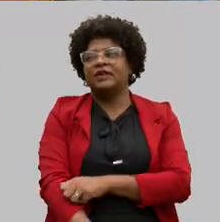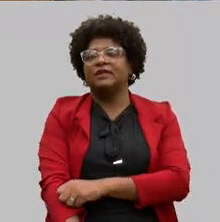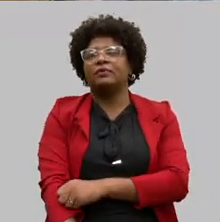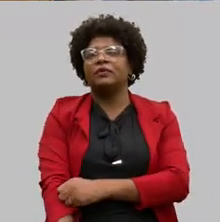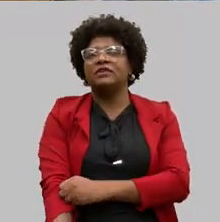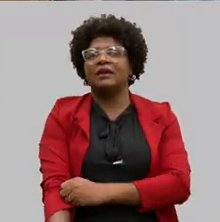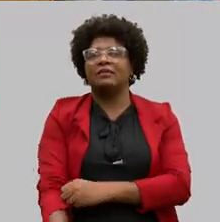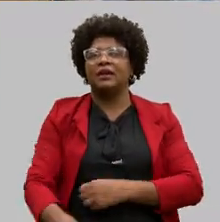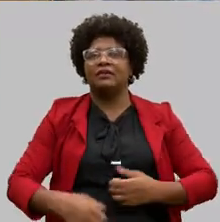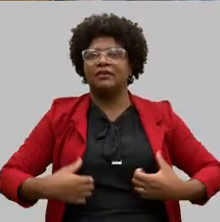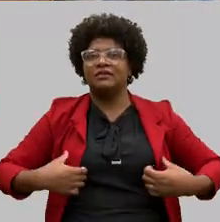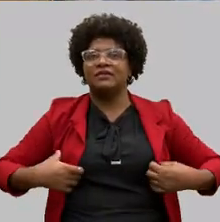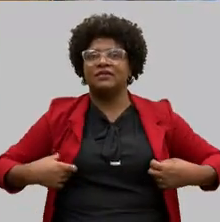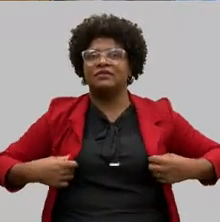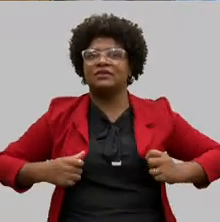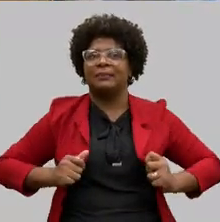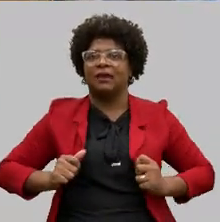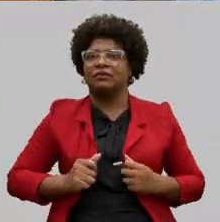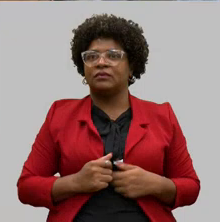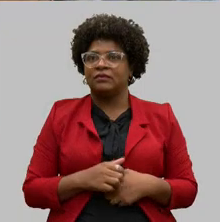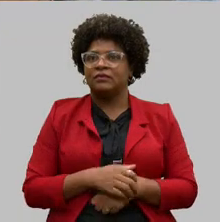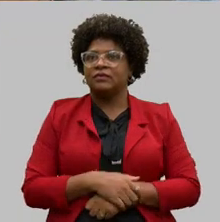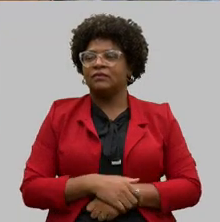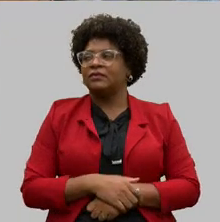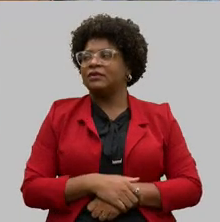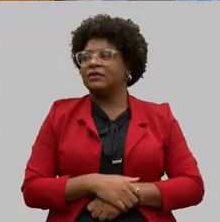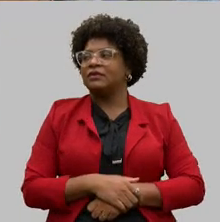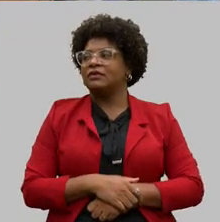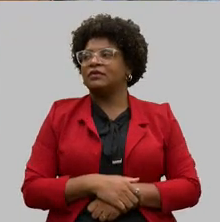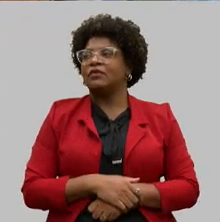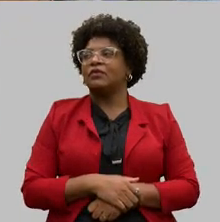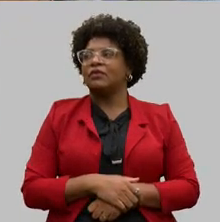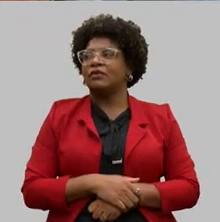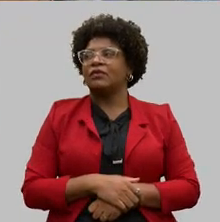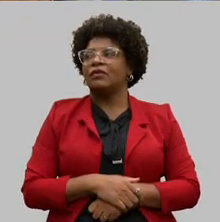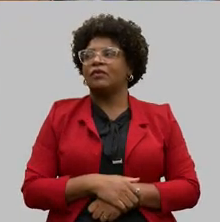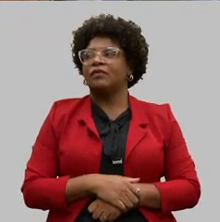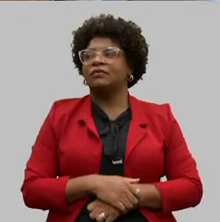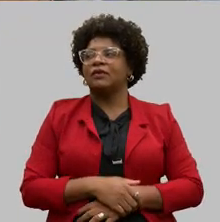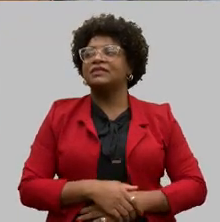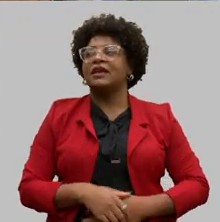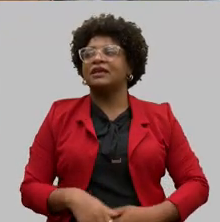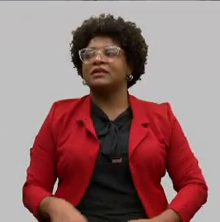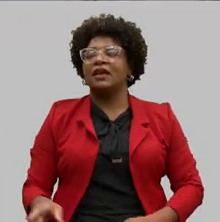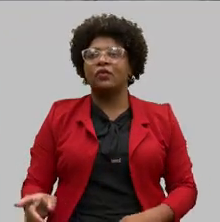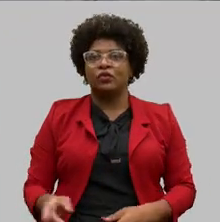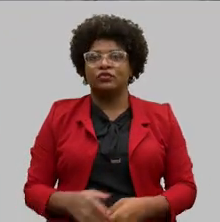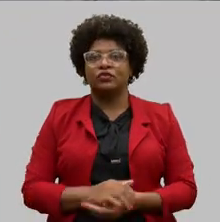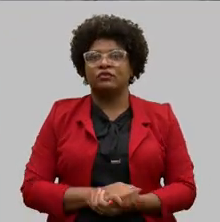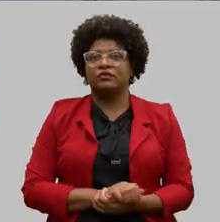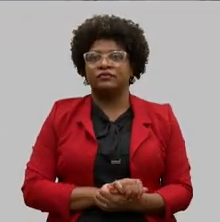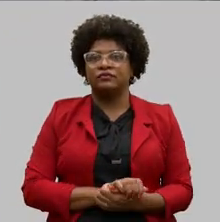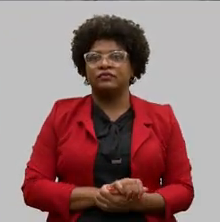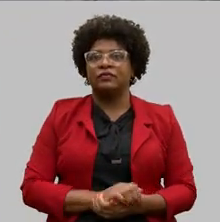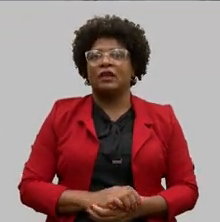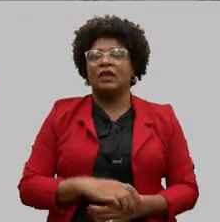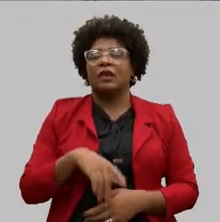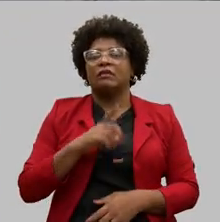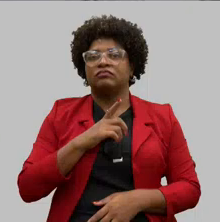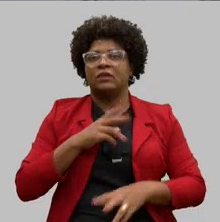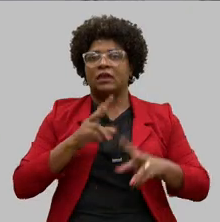pública po continuar relator em sua análise a comissão de constituição e